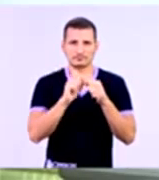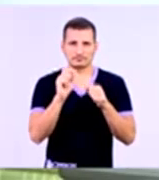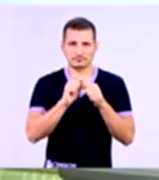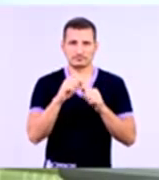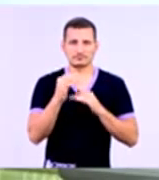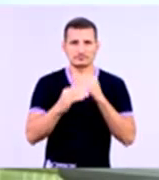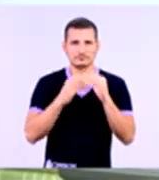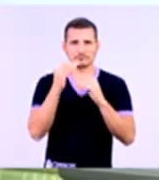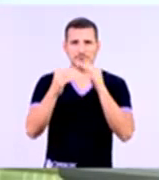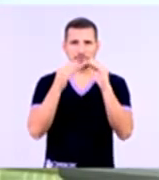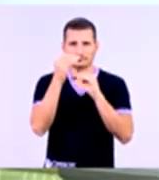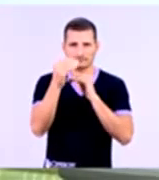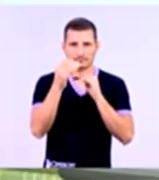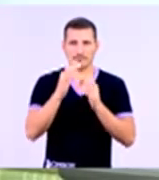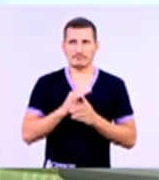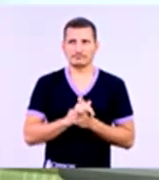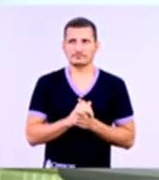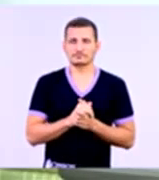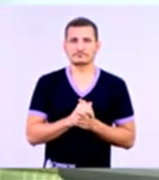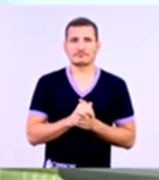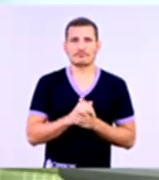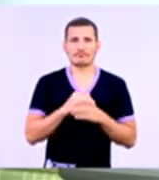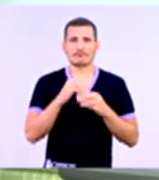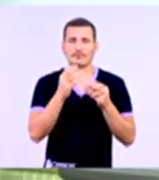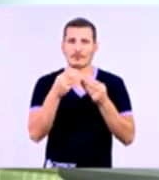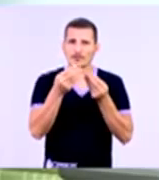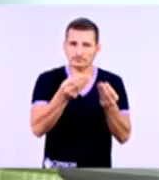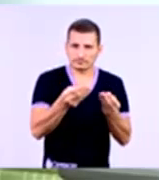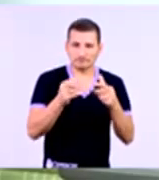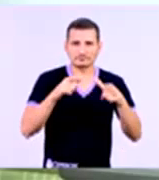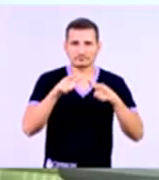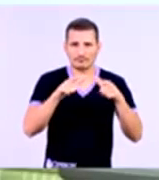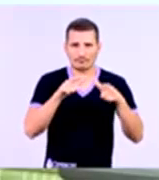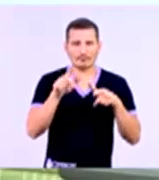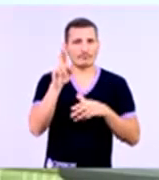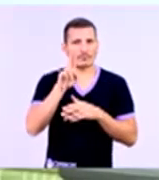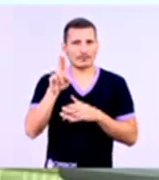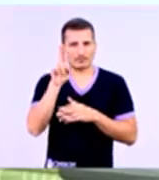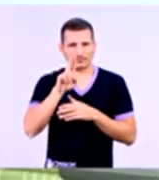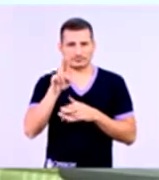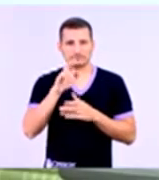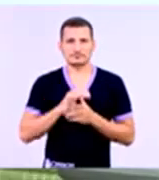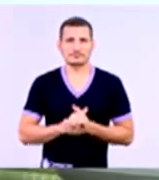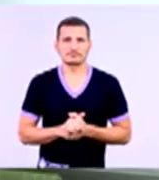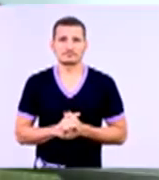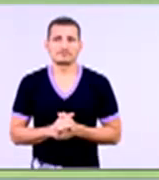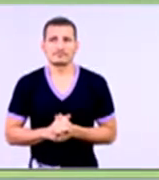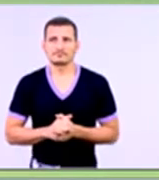desenvolvimento, a entrega do trabalho, enfim, utilizando esses recursos. Vamos ver.